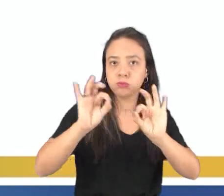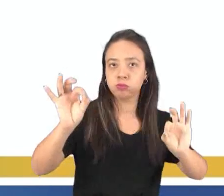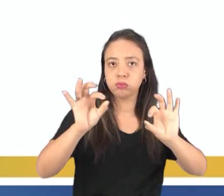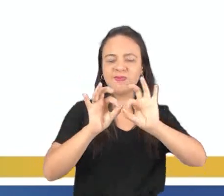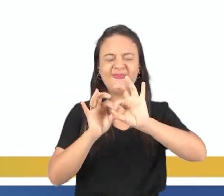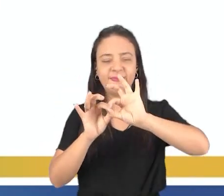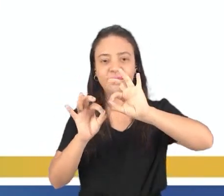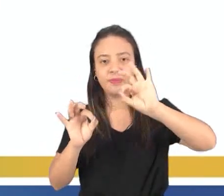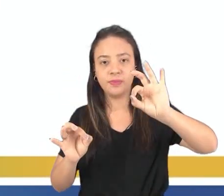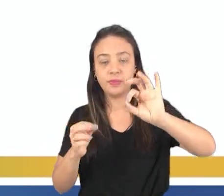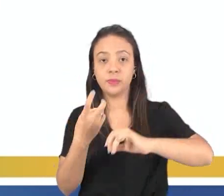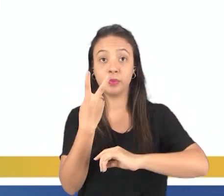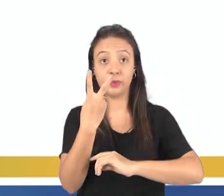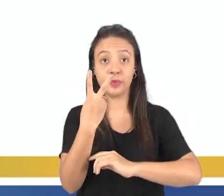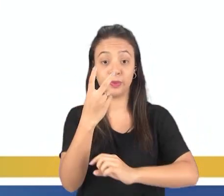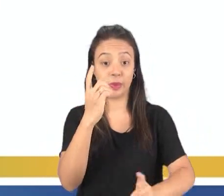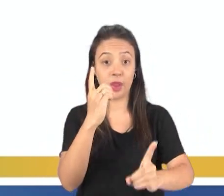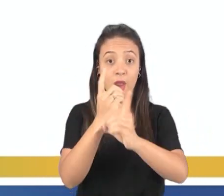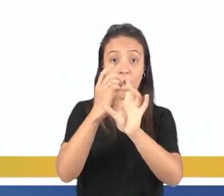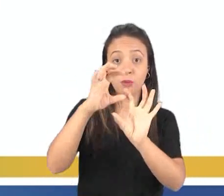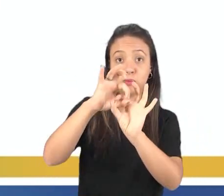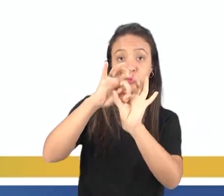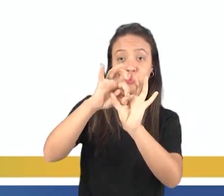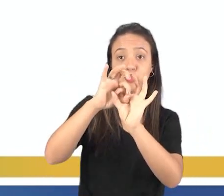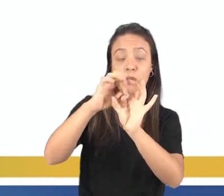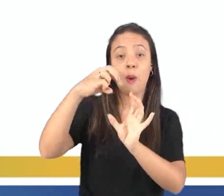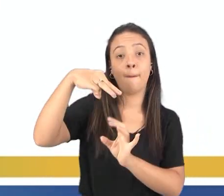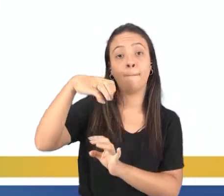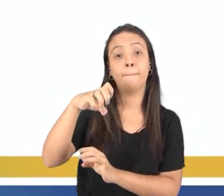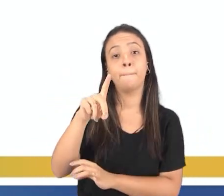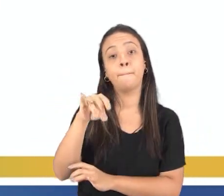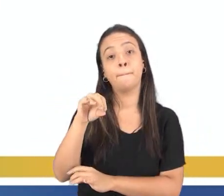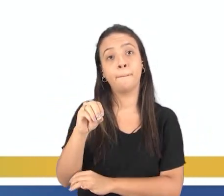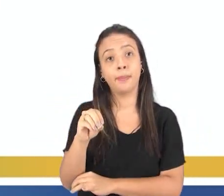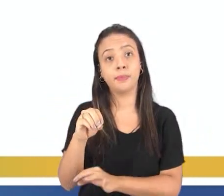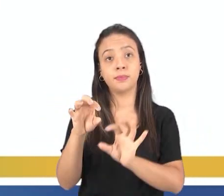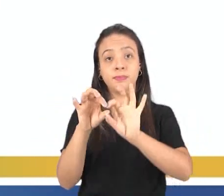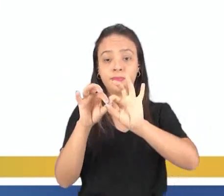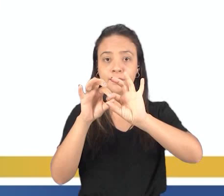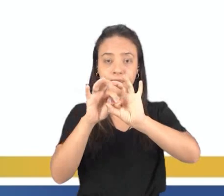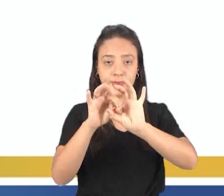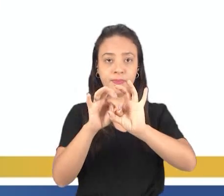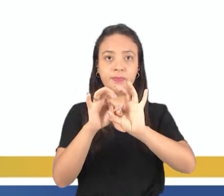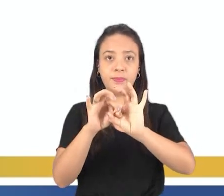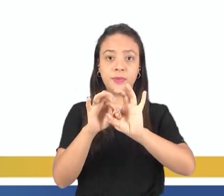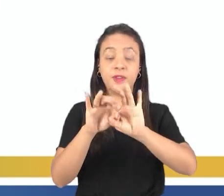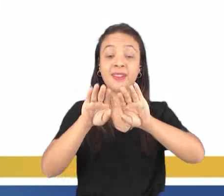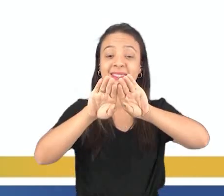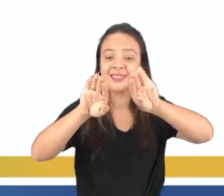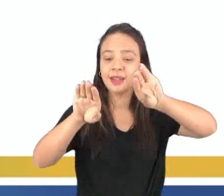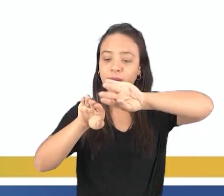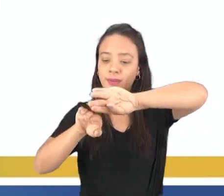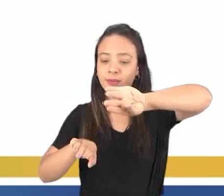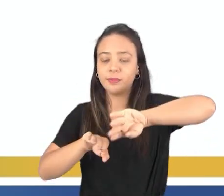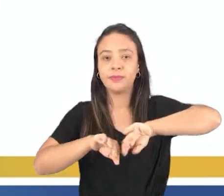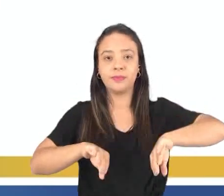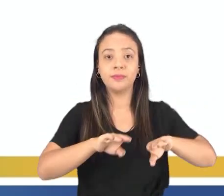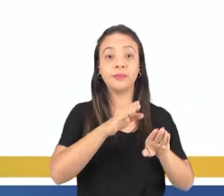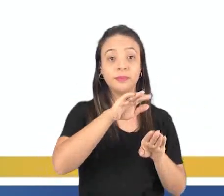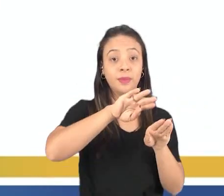eles as duas diagonais se encontraram no ponto médio que vai dividir os segmentos é